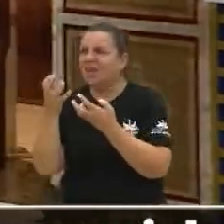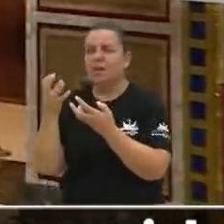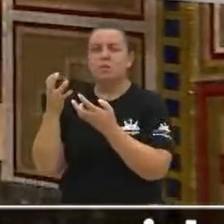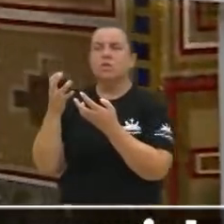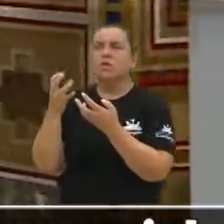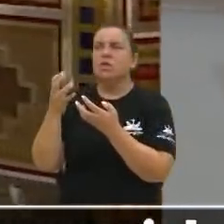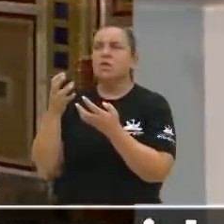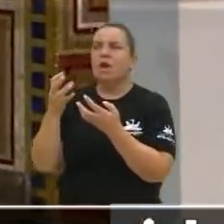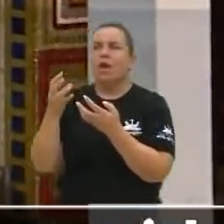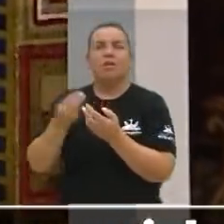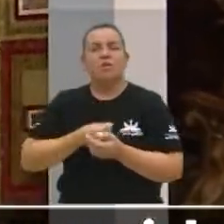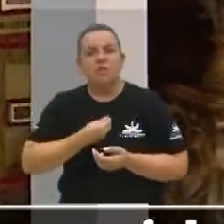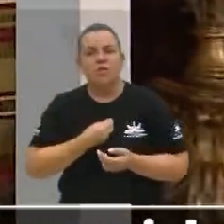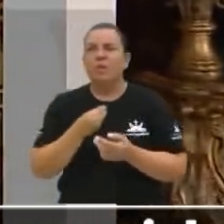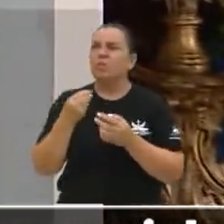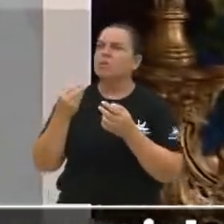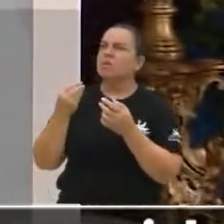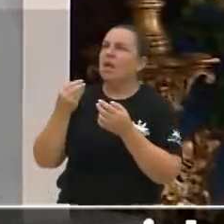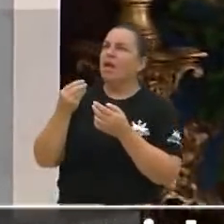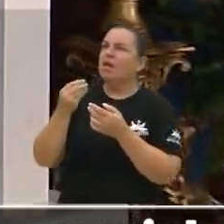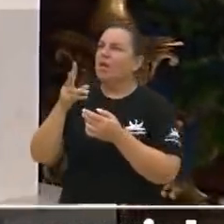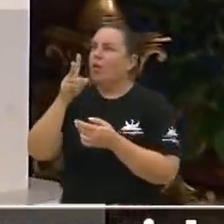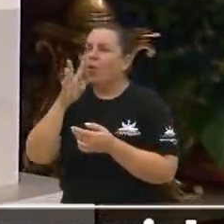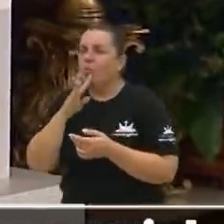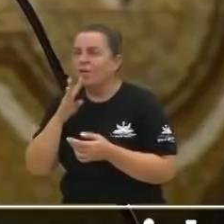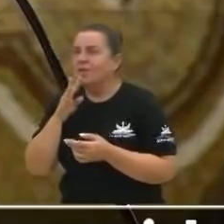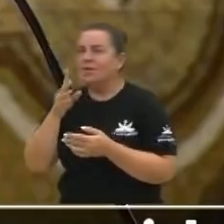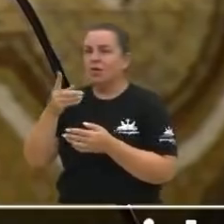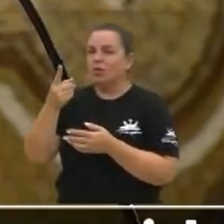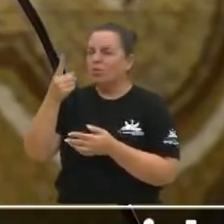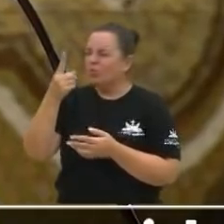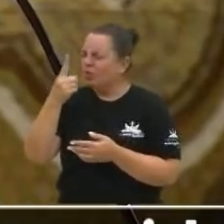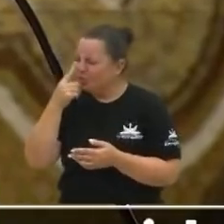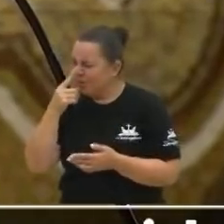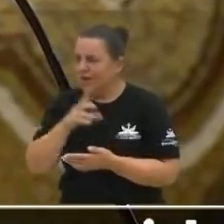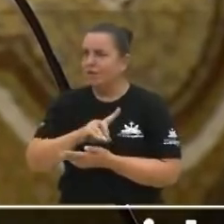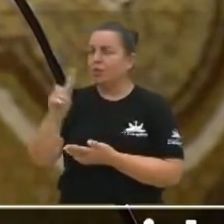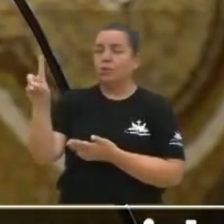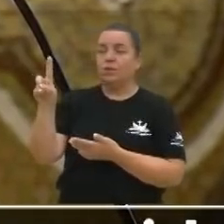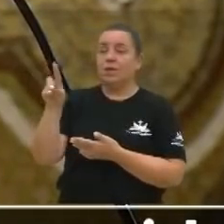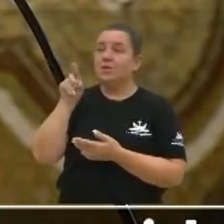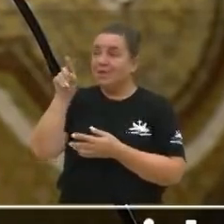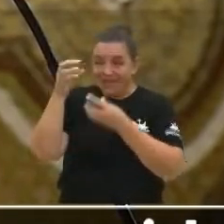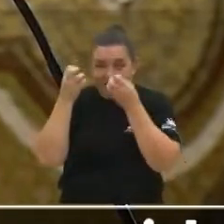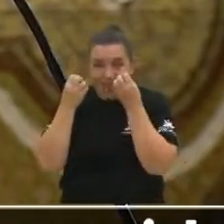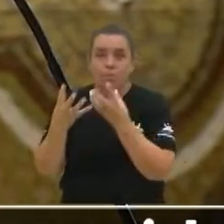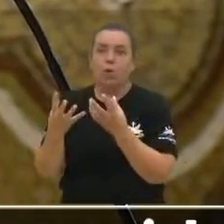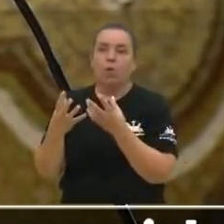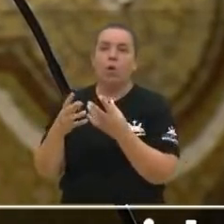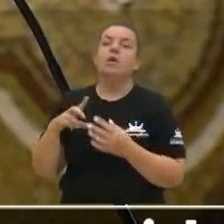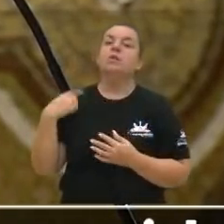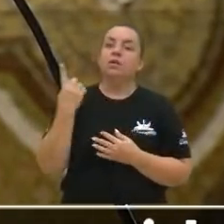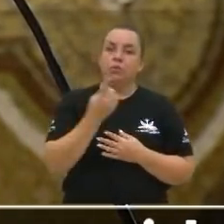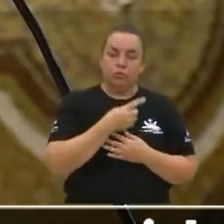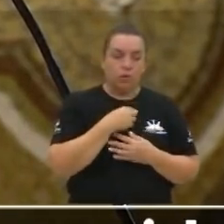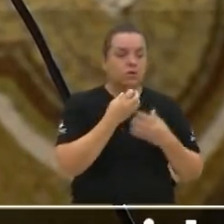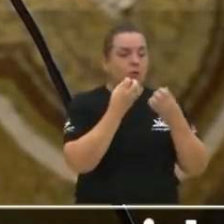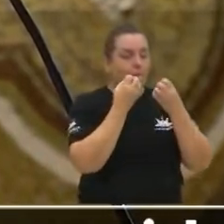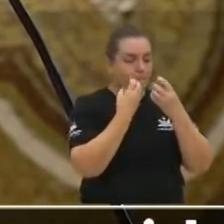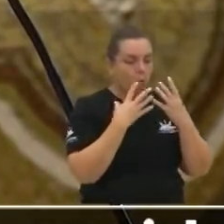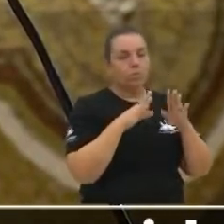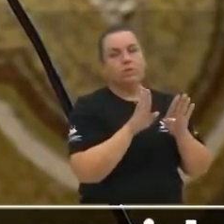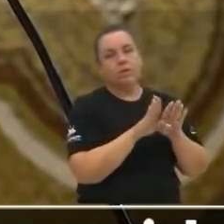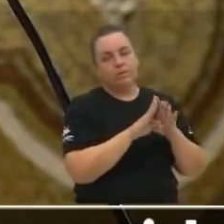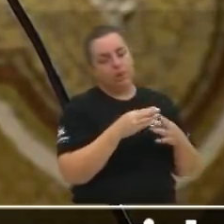e se Vivemos mergulhados em Deus O que é bom só podemos fazer